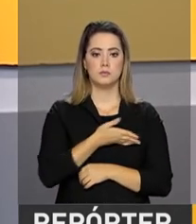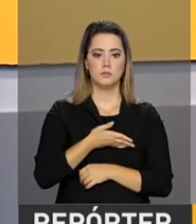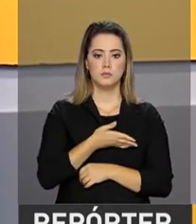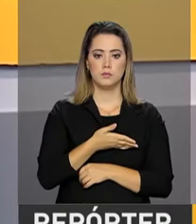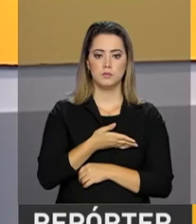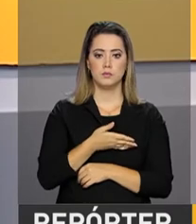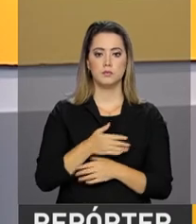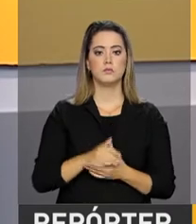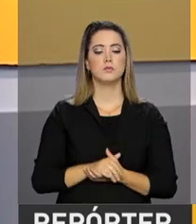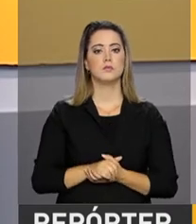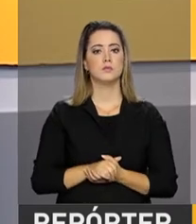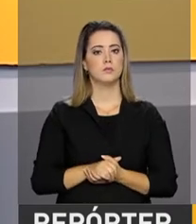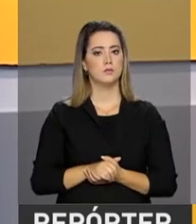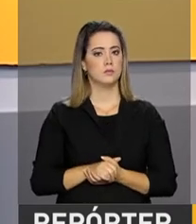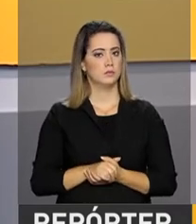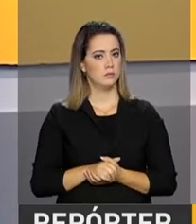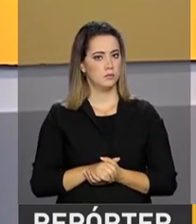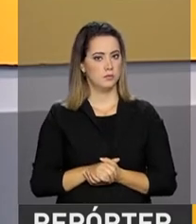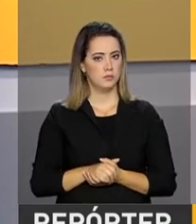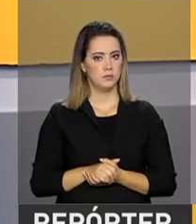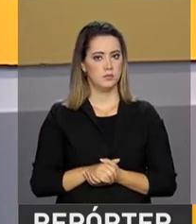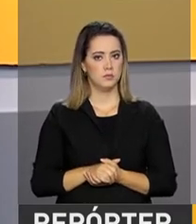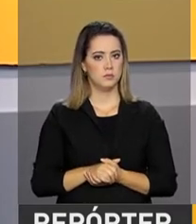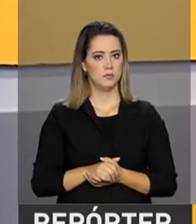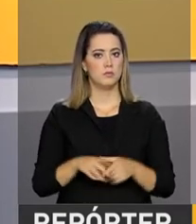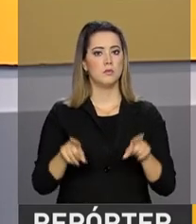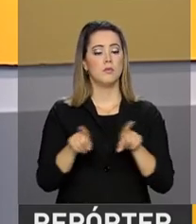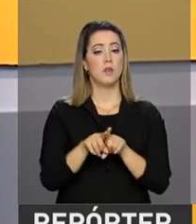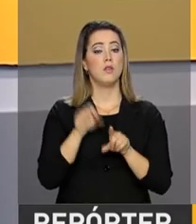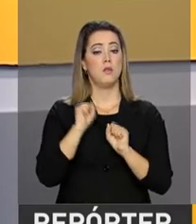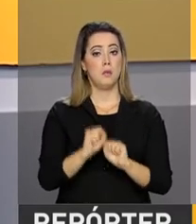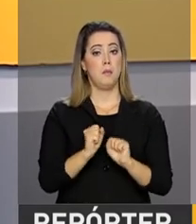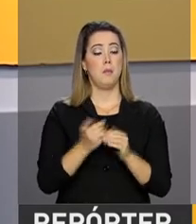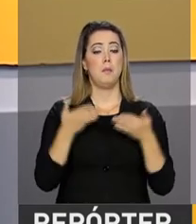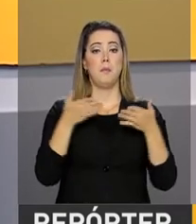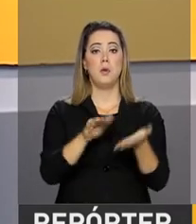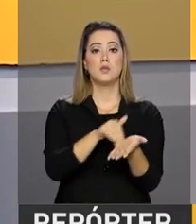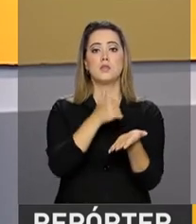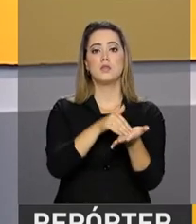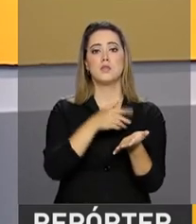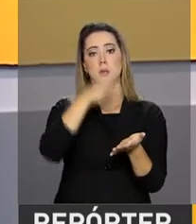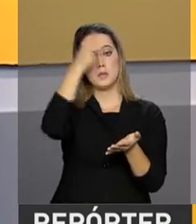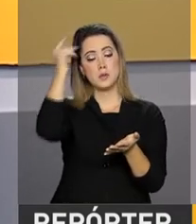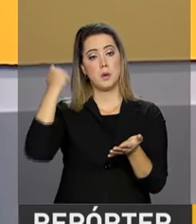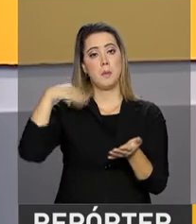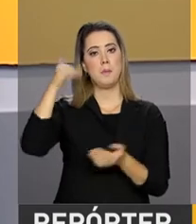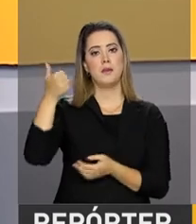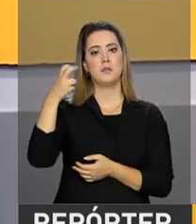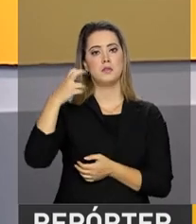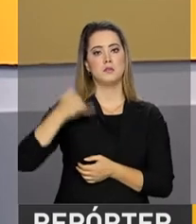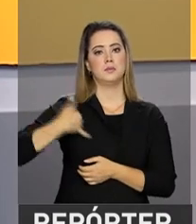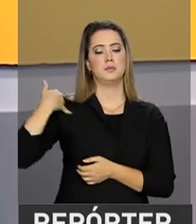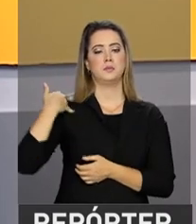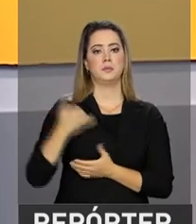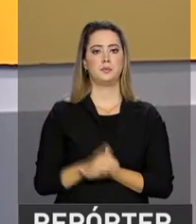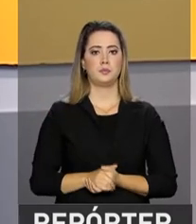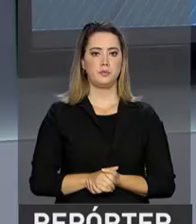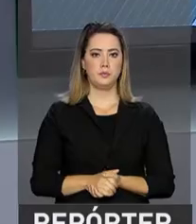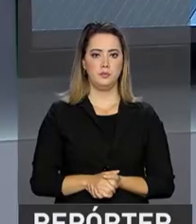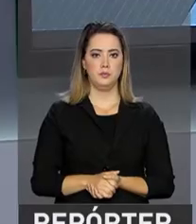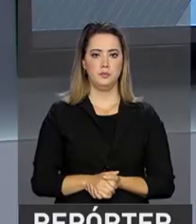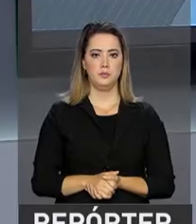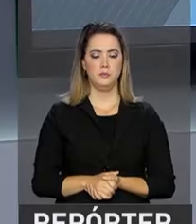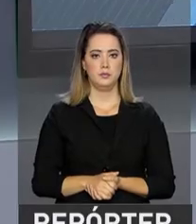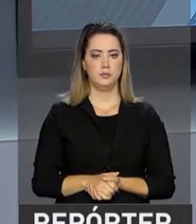de informações da educação profissional e tecnológica pode concorrer quem tem mais de 15 anos de idade